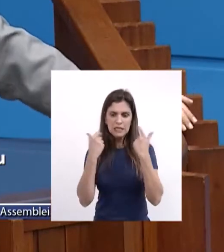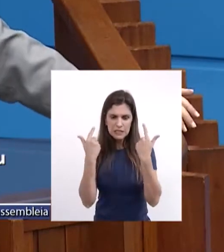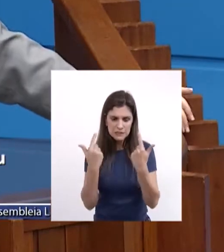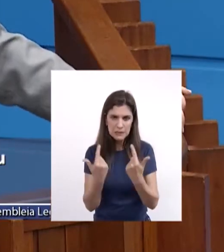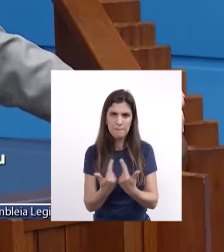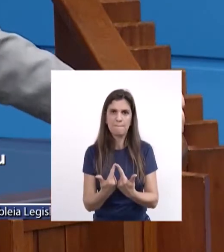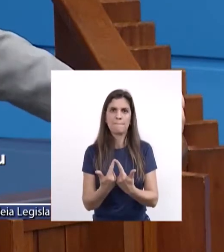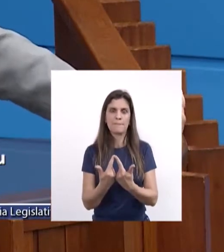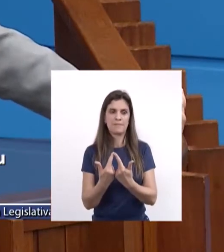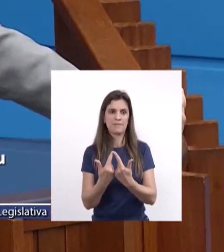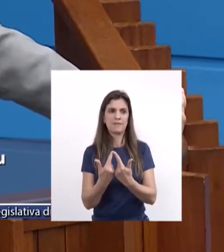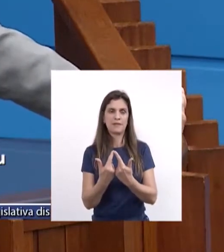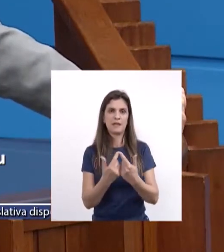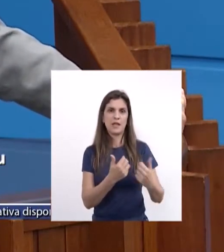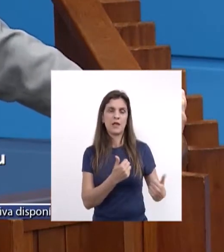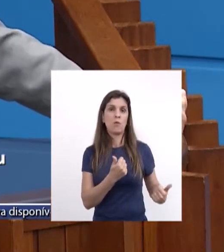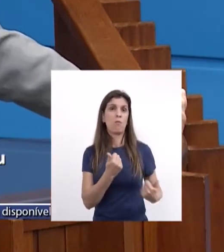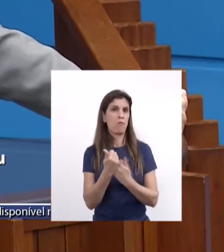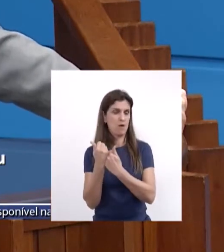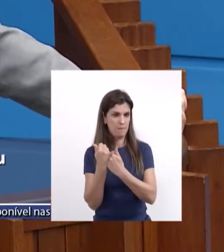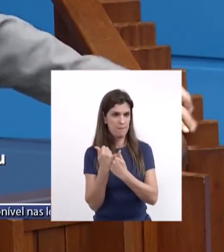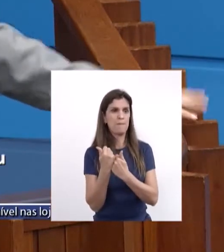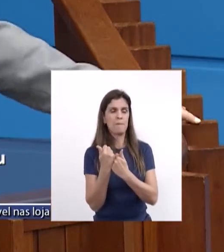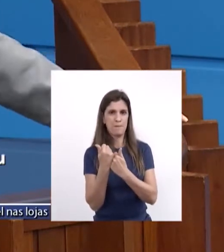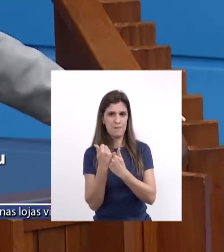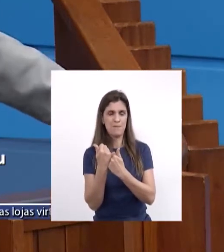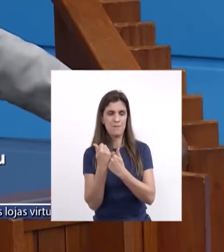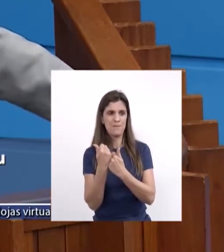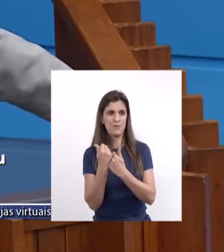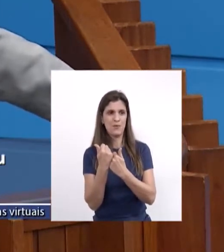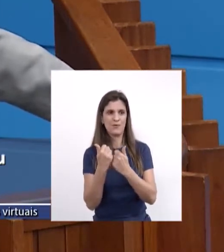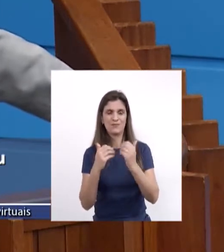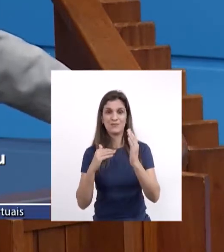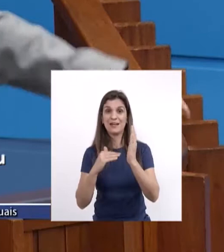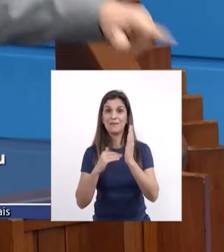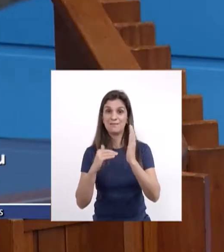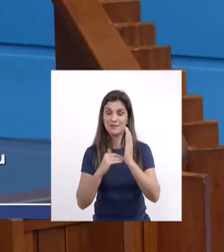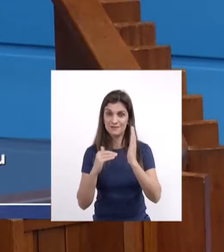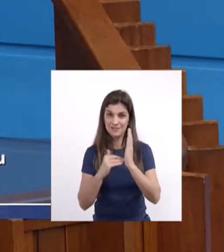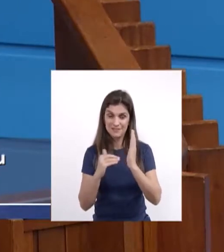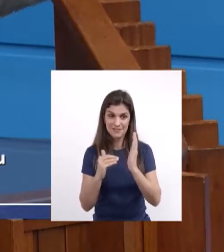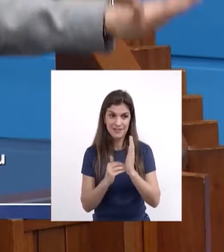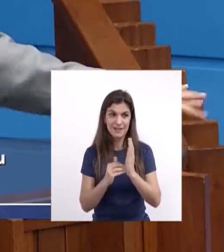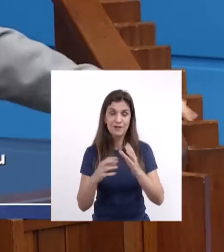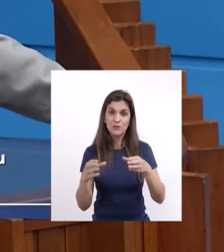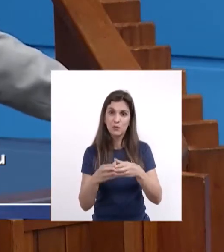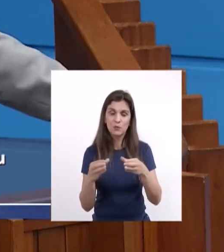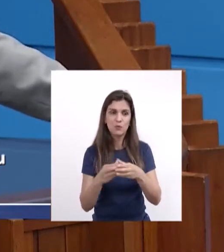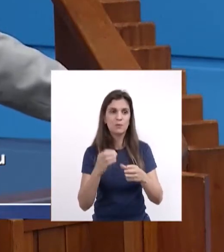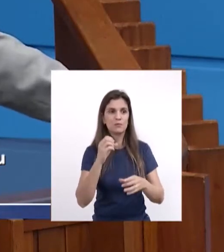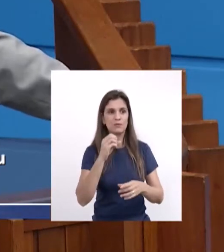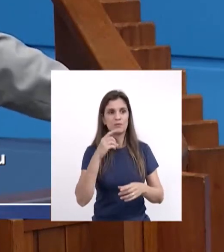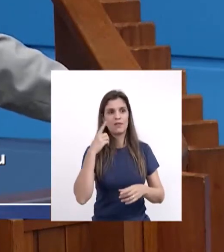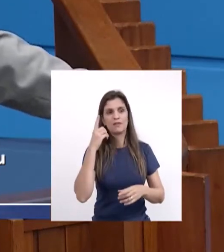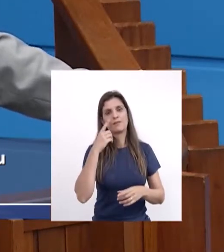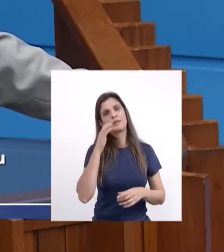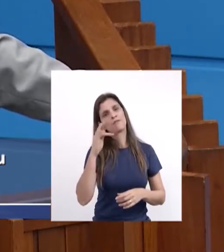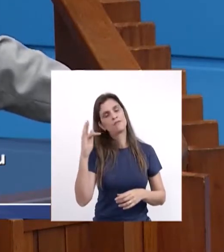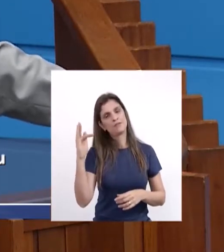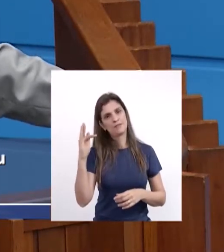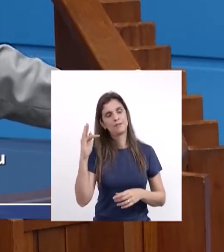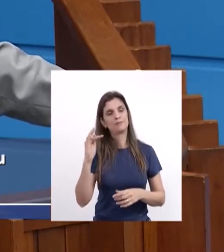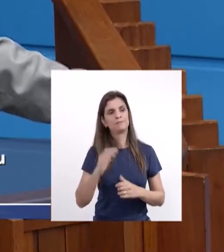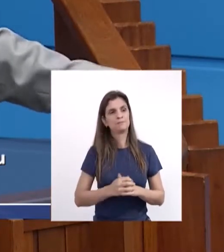da bancada federal, e aí eu conclamo a bancada federal, aqueles que gostam de vir diante da Assembleia